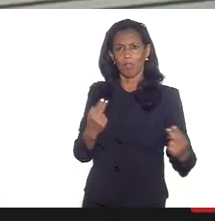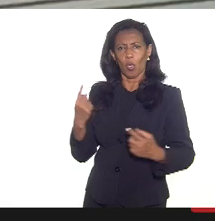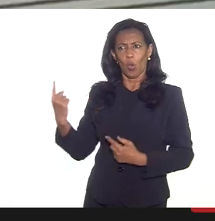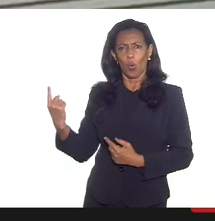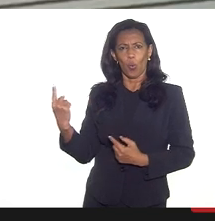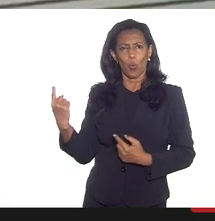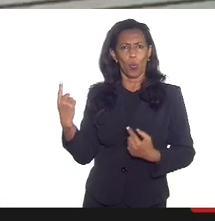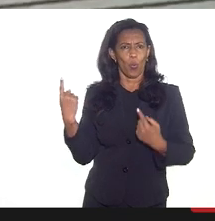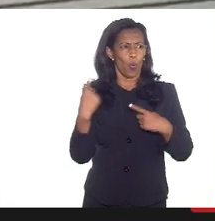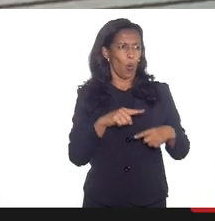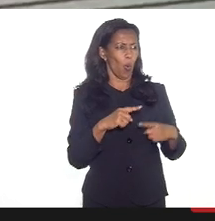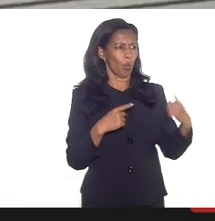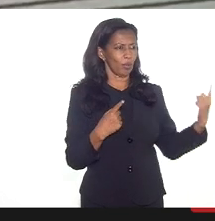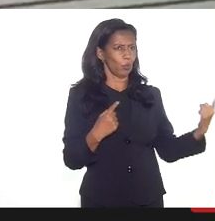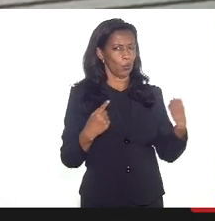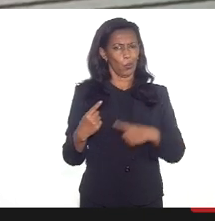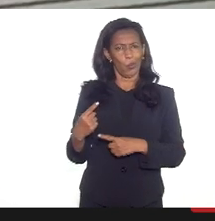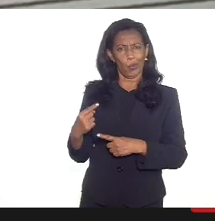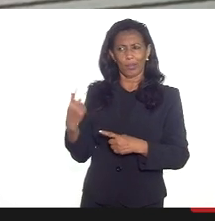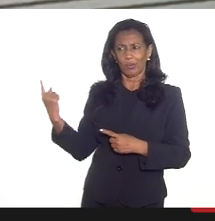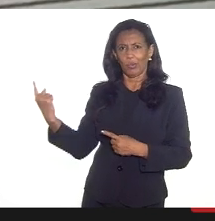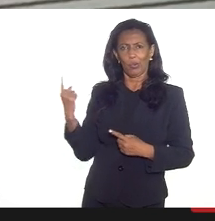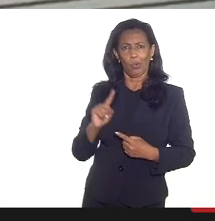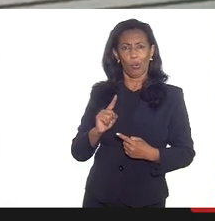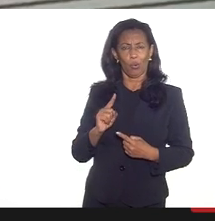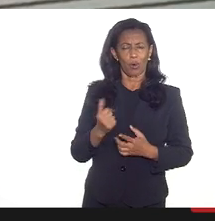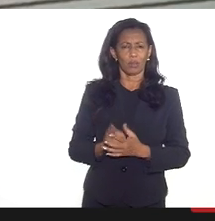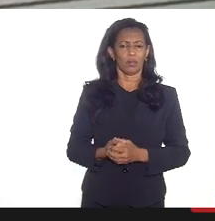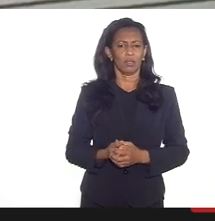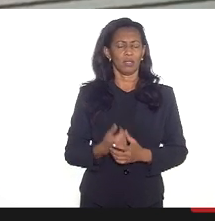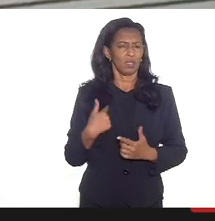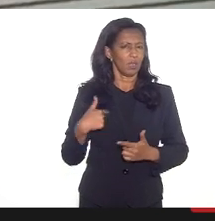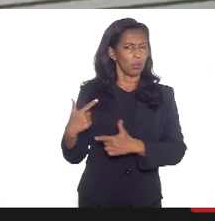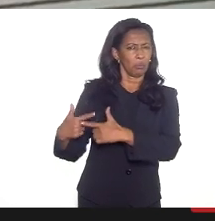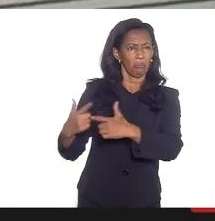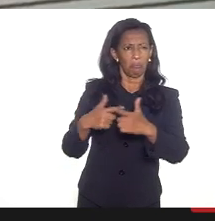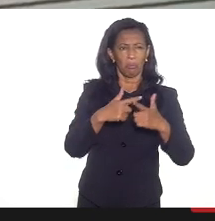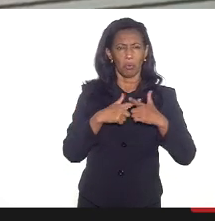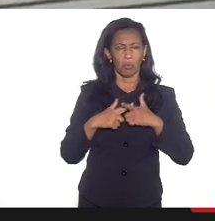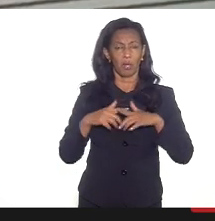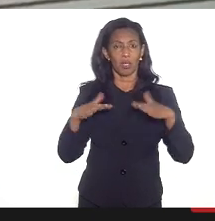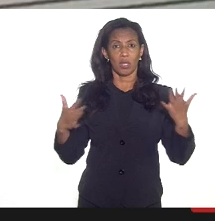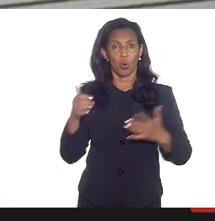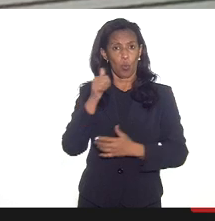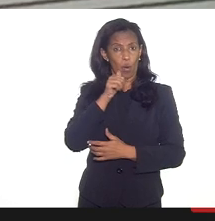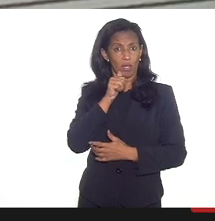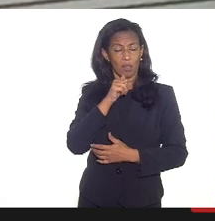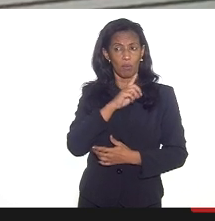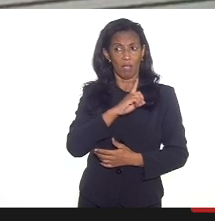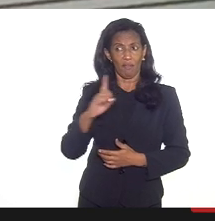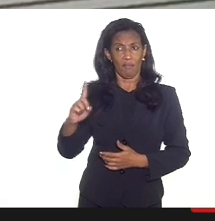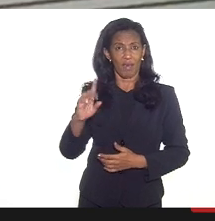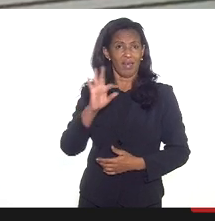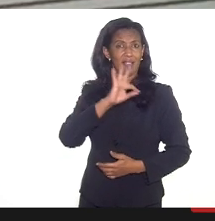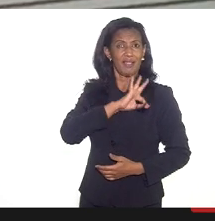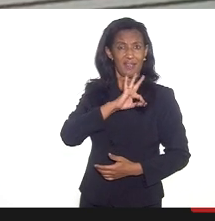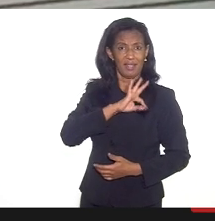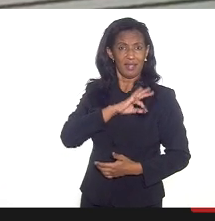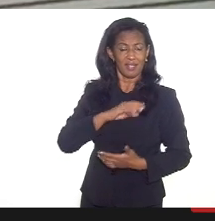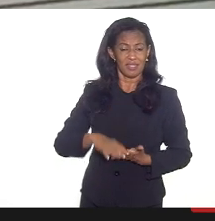lesões corporais dele contra ela, e que eram situações que, quando a mulher ia na delegacia, aquilo ficava